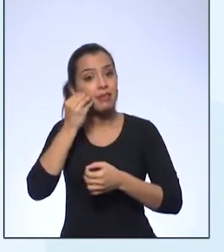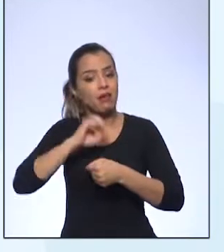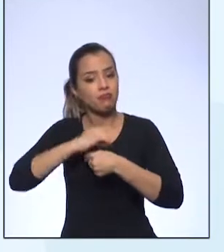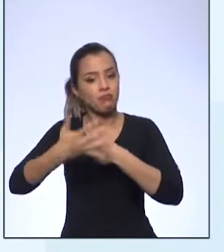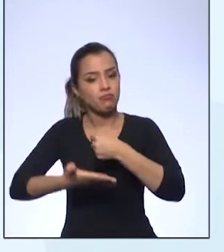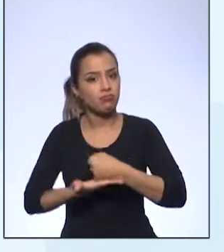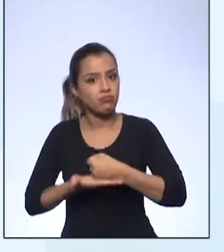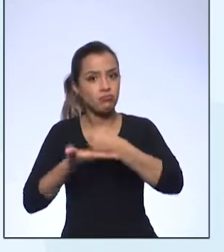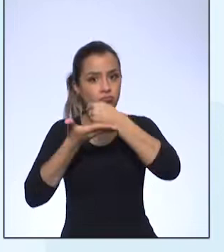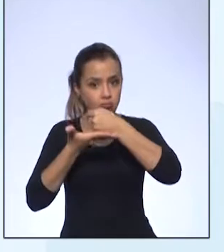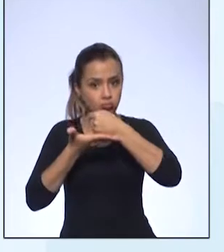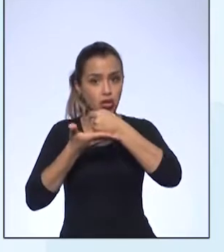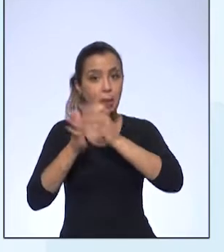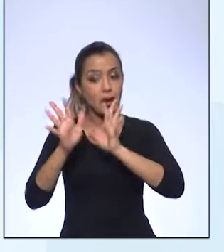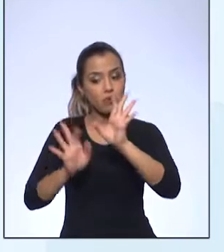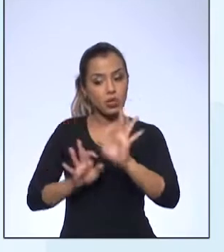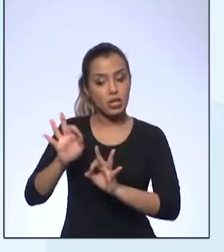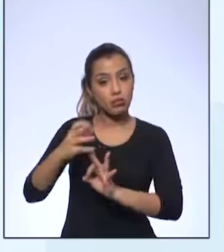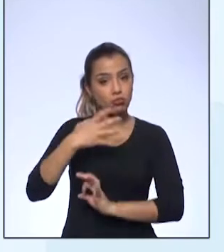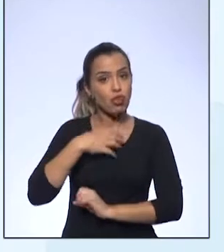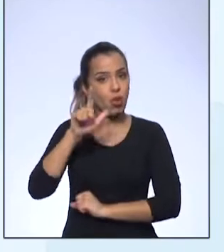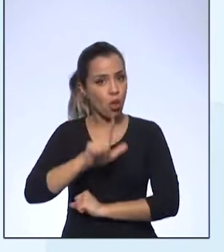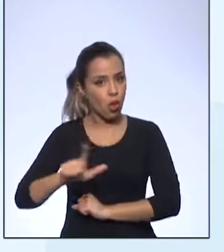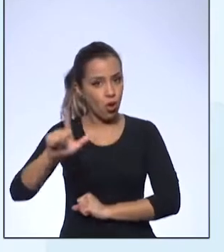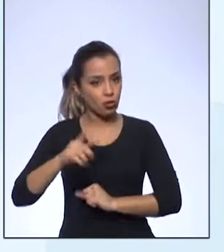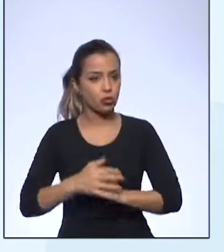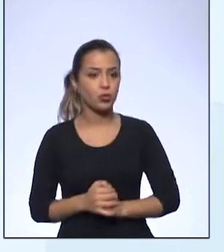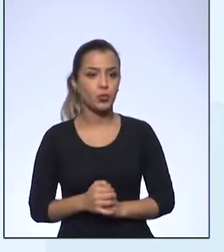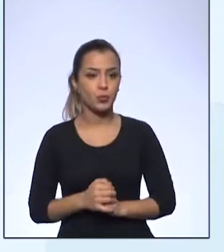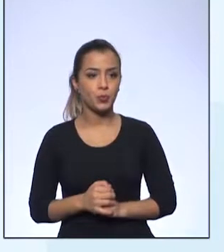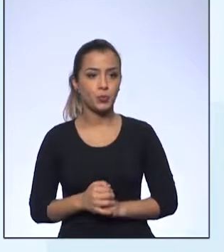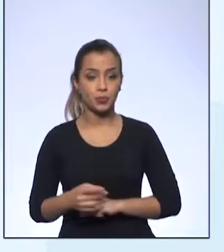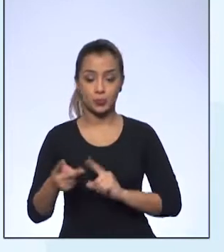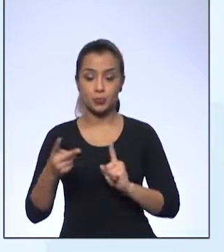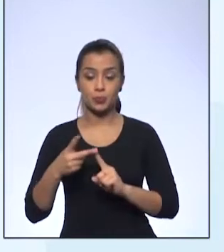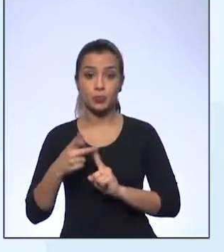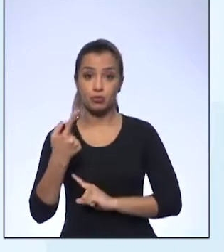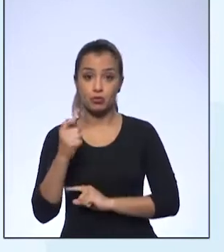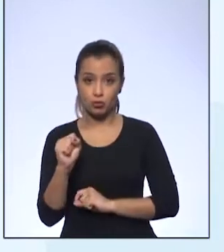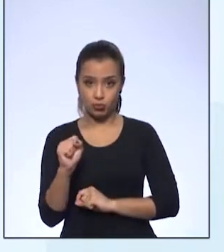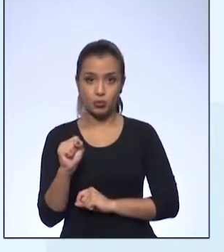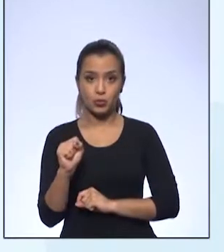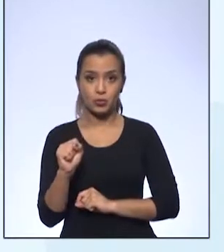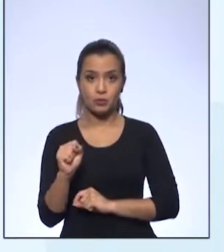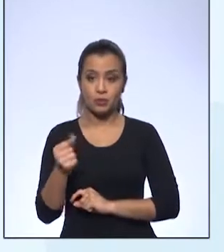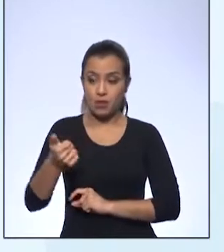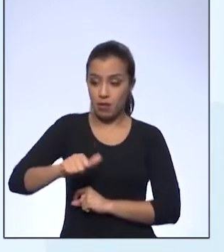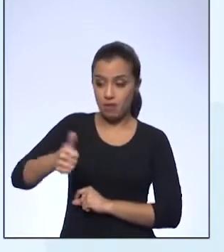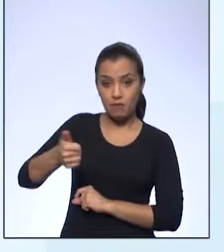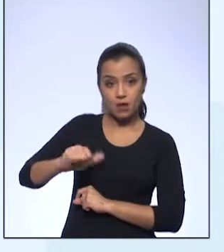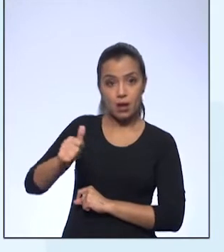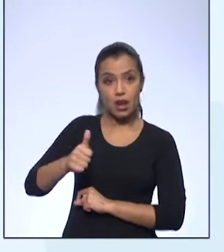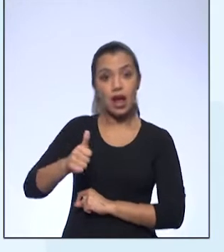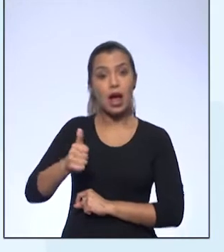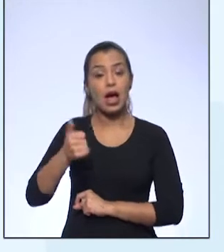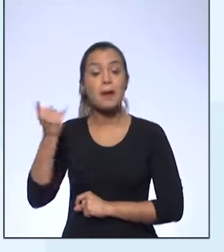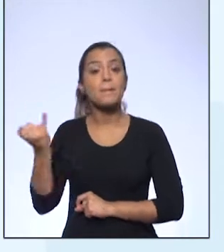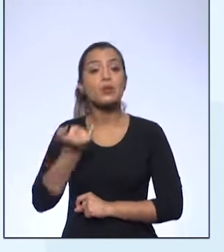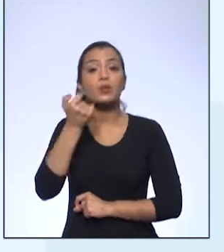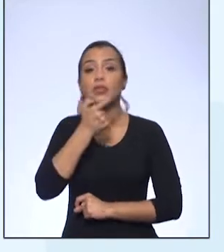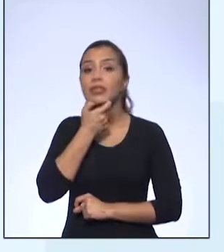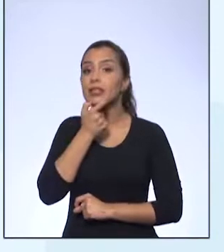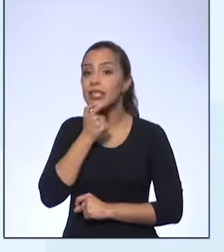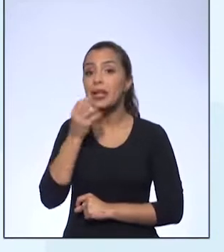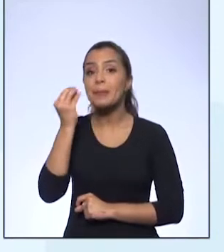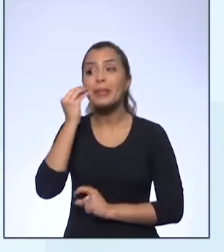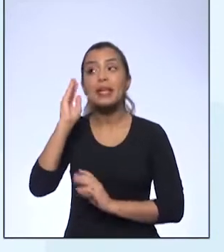em sequência lógica. Habilidade 18. Analisar a importância da língua inglesa para o